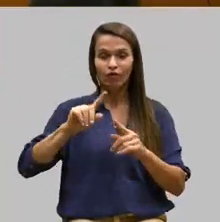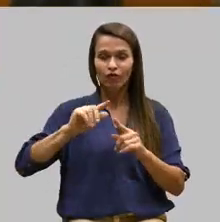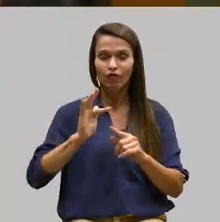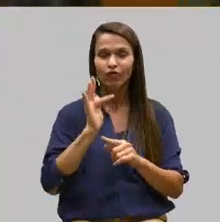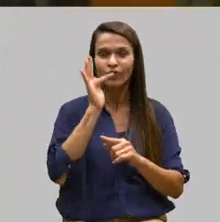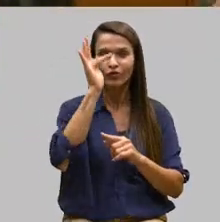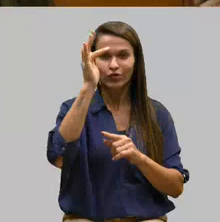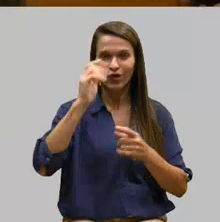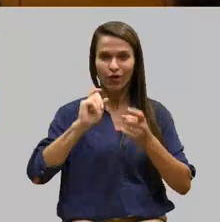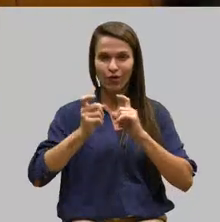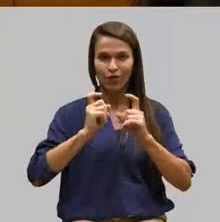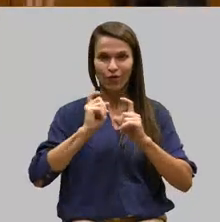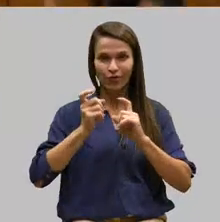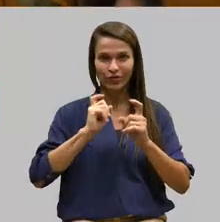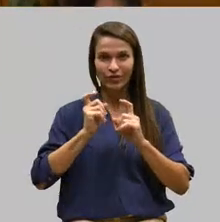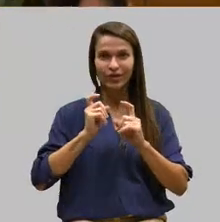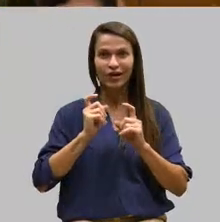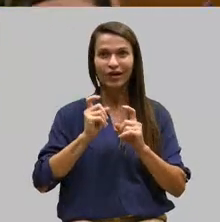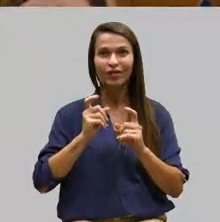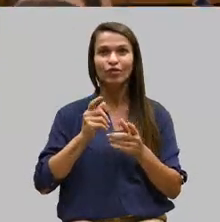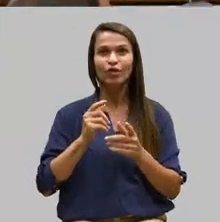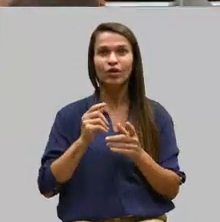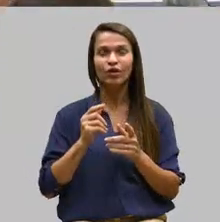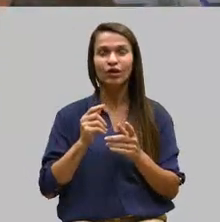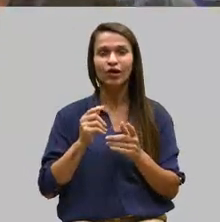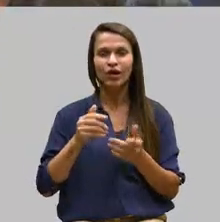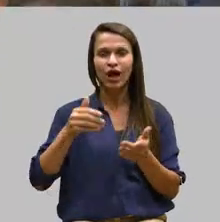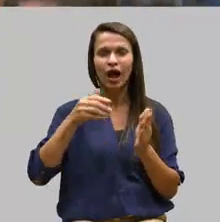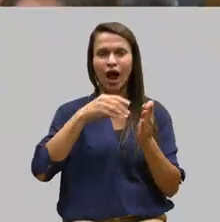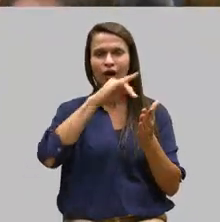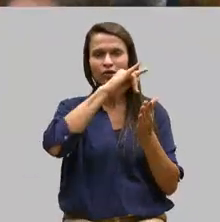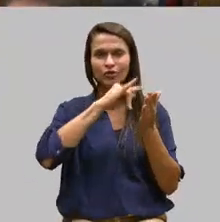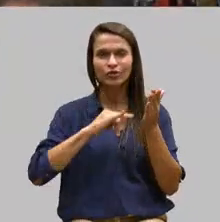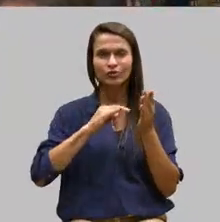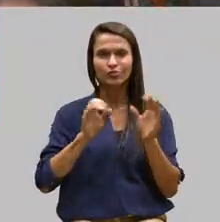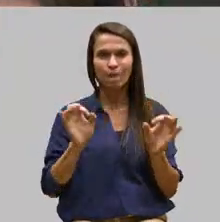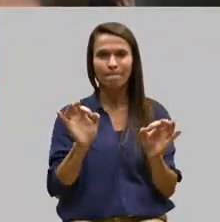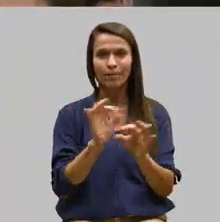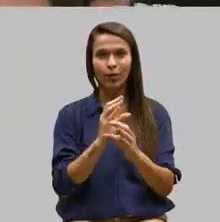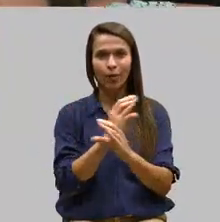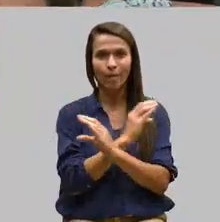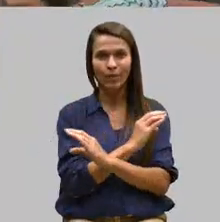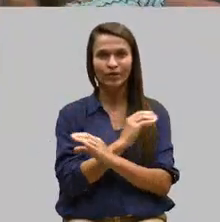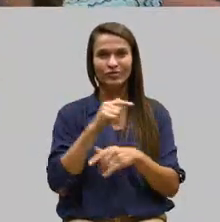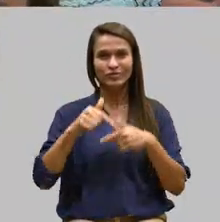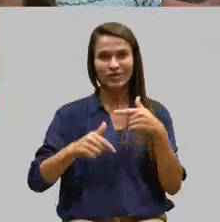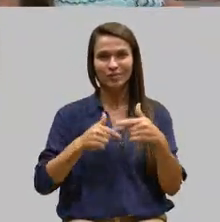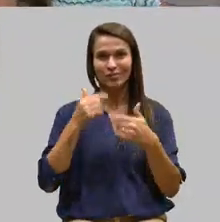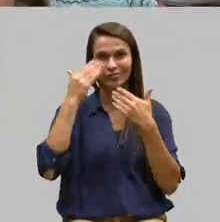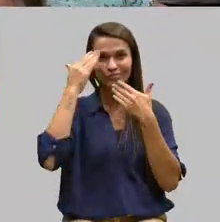ordinária determina a lavratura da ata e encerra os trabalhos Muito obrigado